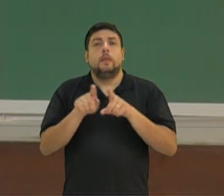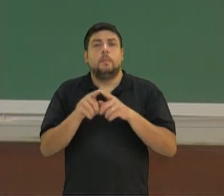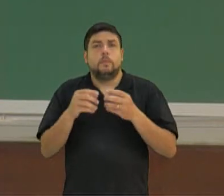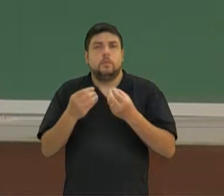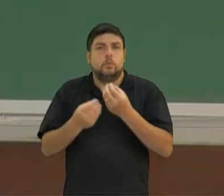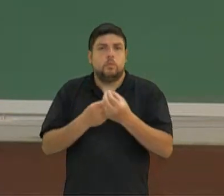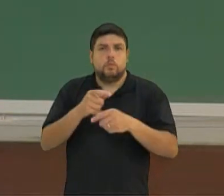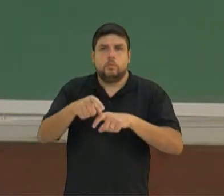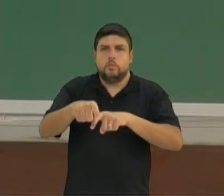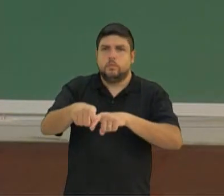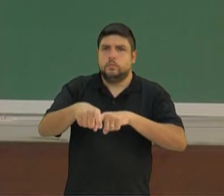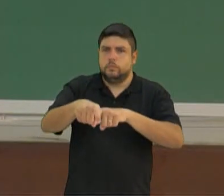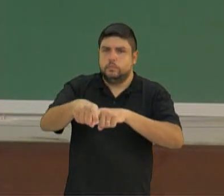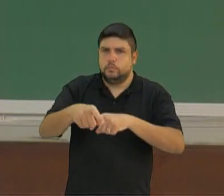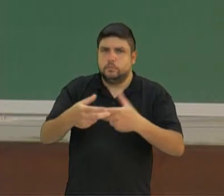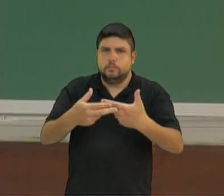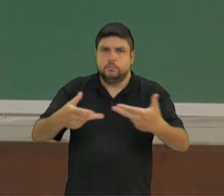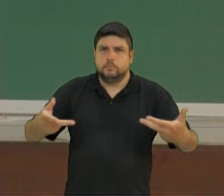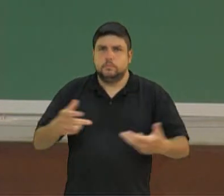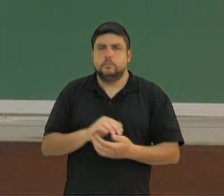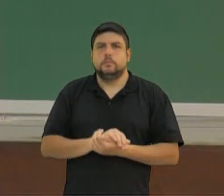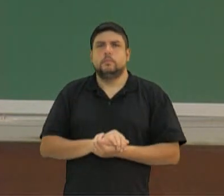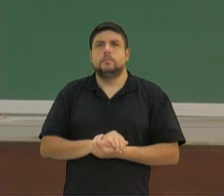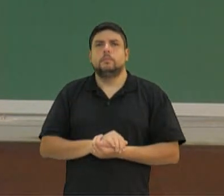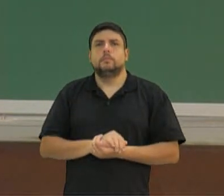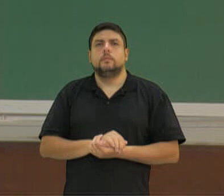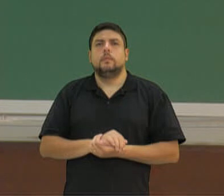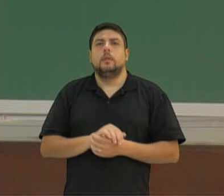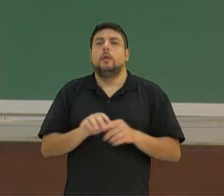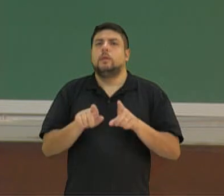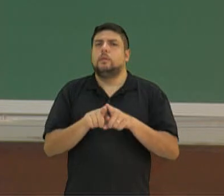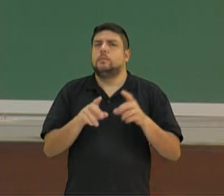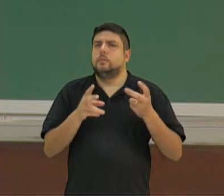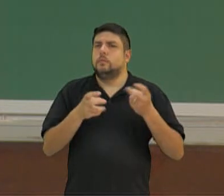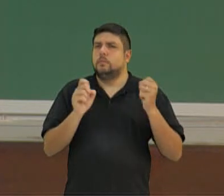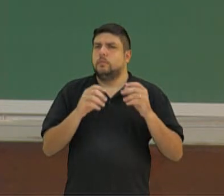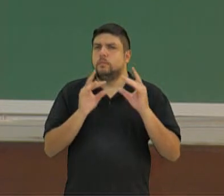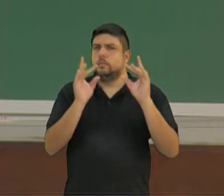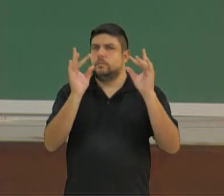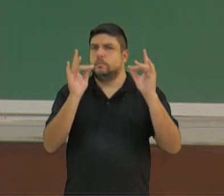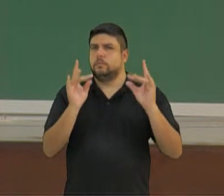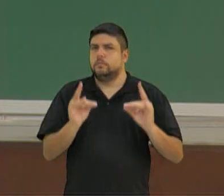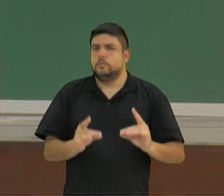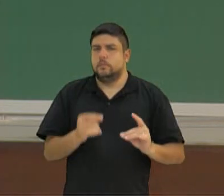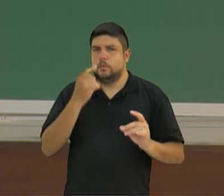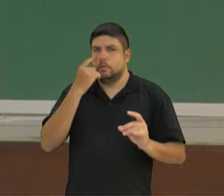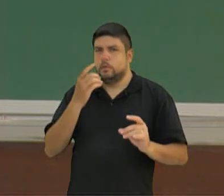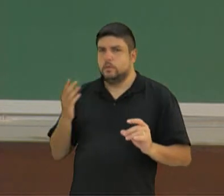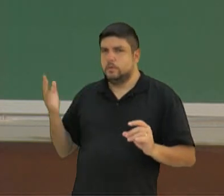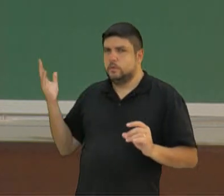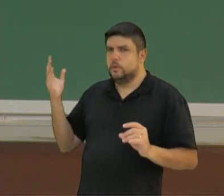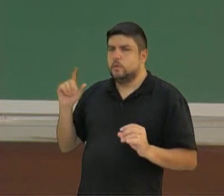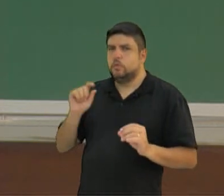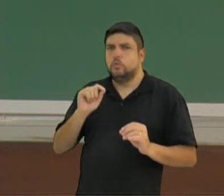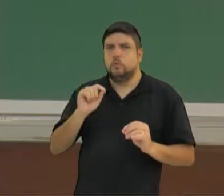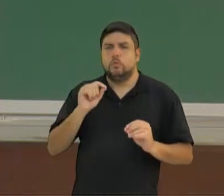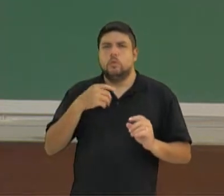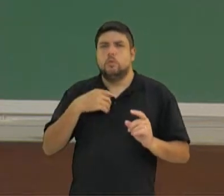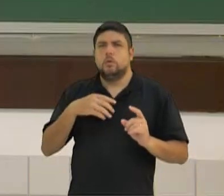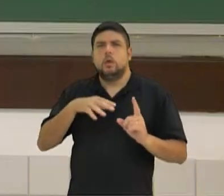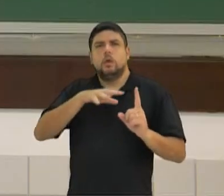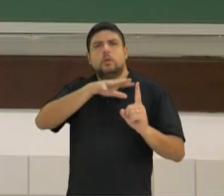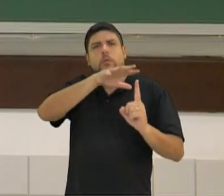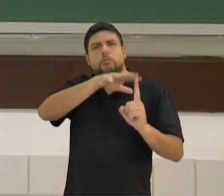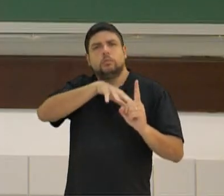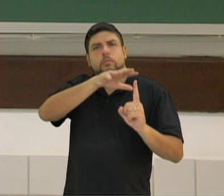plantações. E aqui observa os detalhes que que eles adoravam a lua,